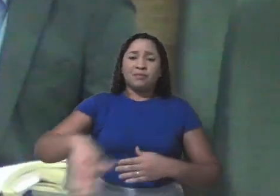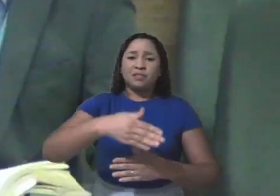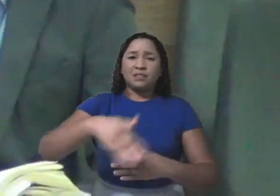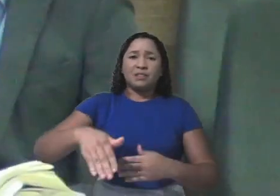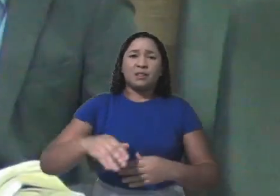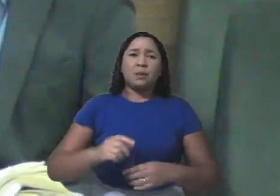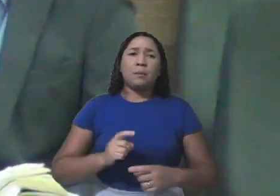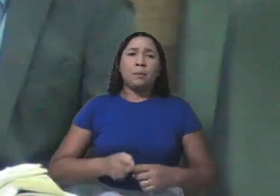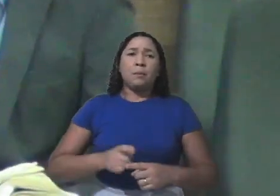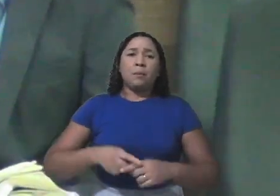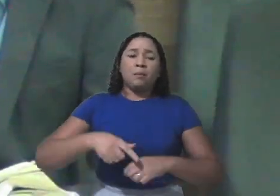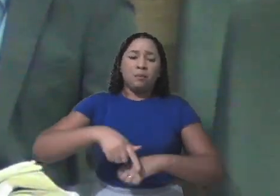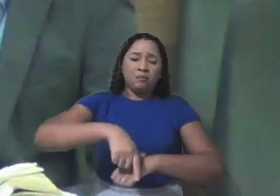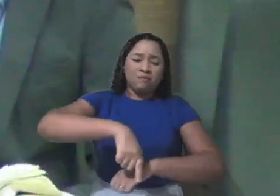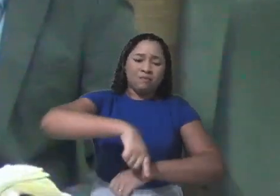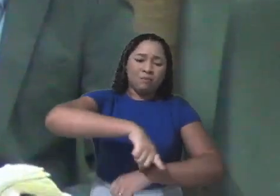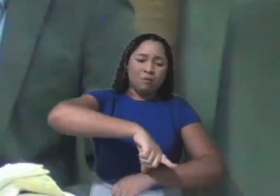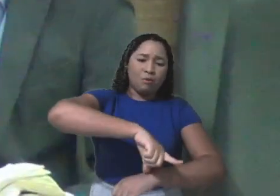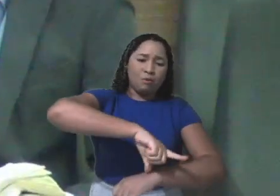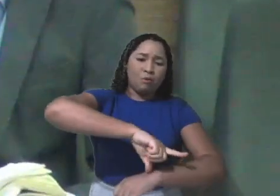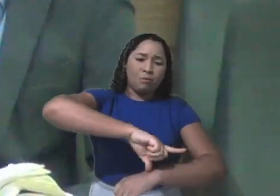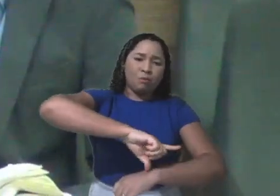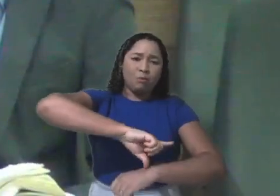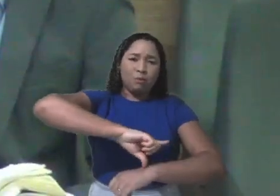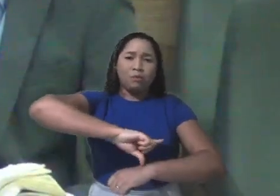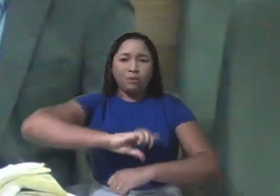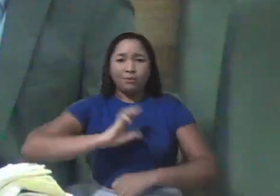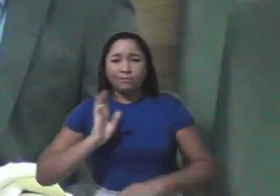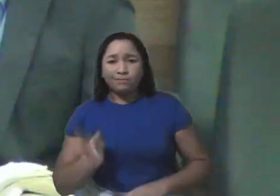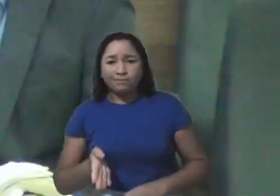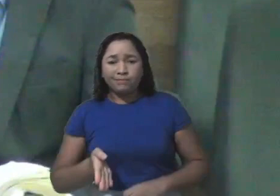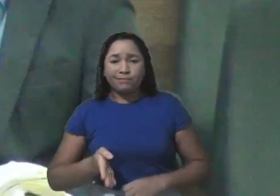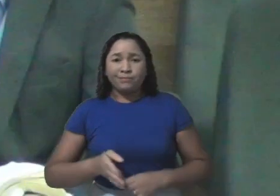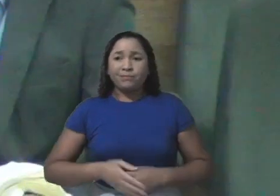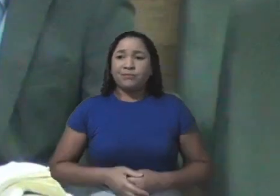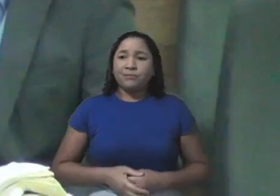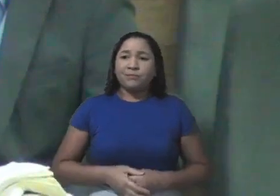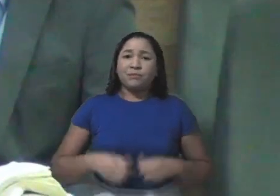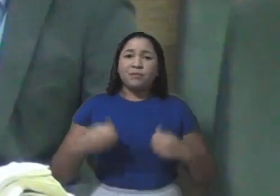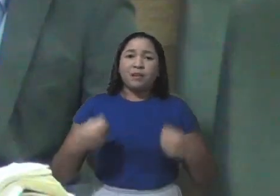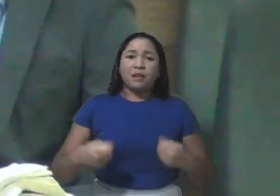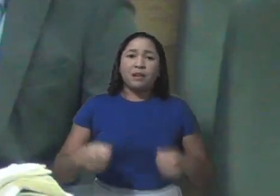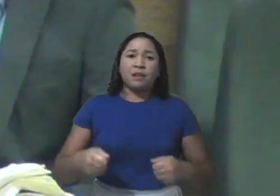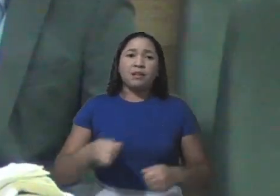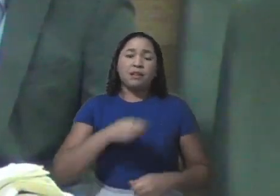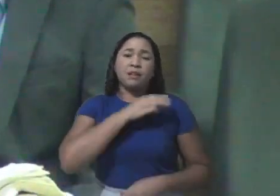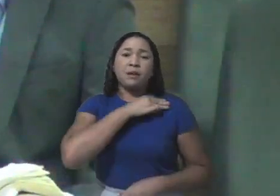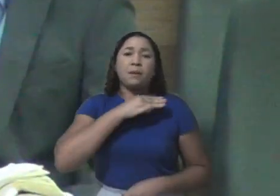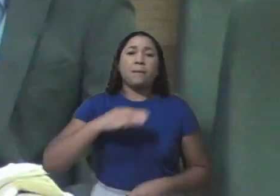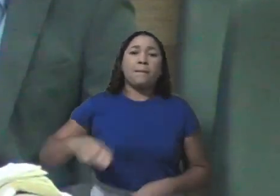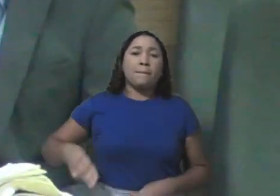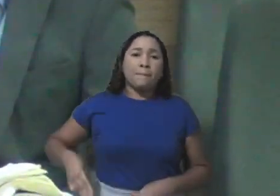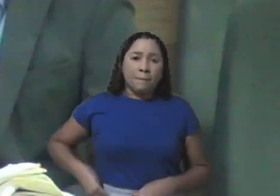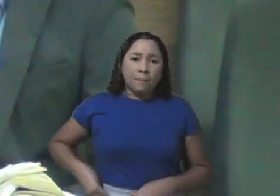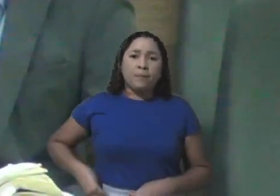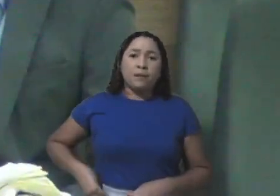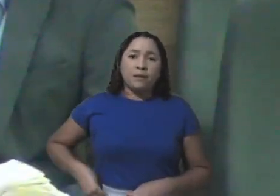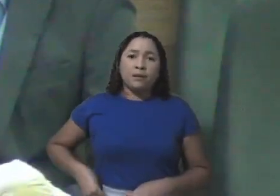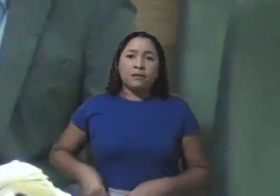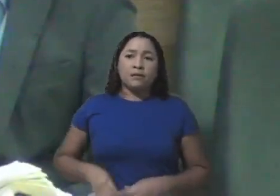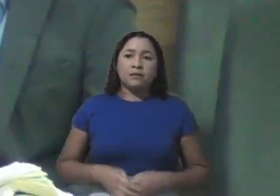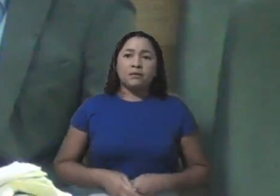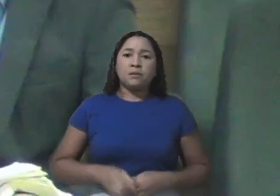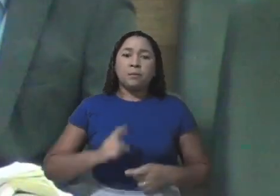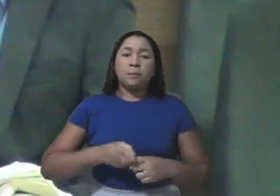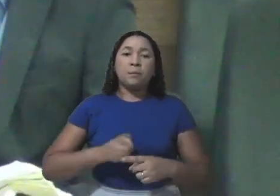atrasados. Porque devendo já ser mestres pelo tempo, ou seja, era uma igreja velha, cheia